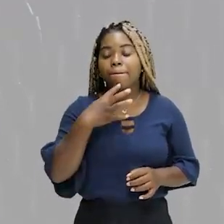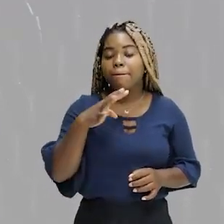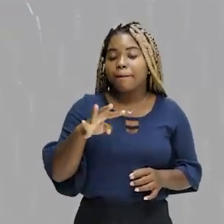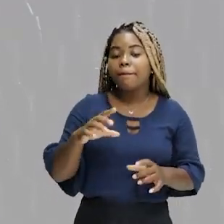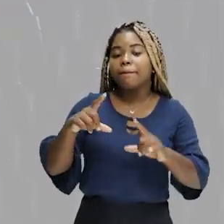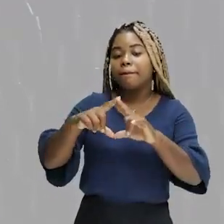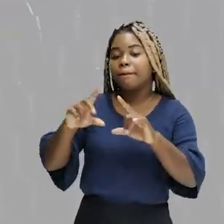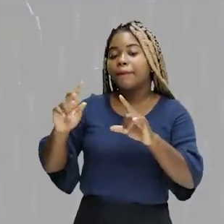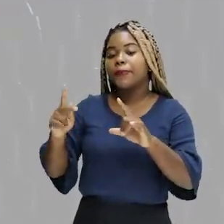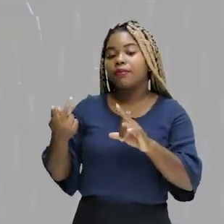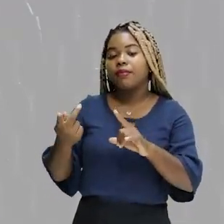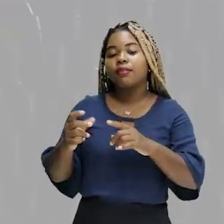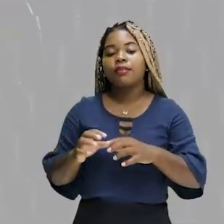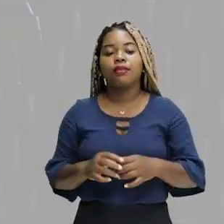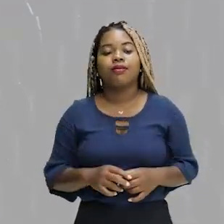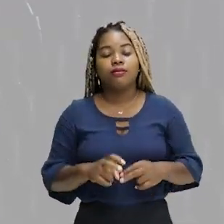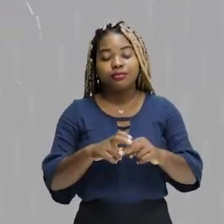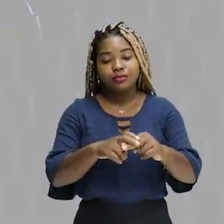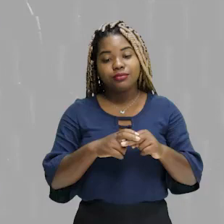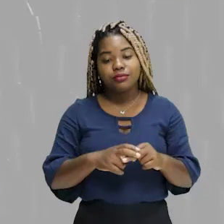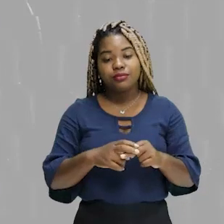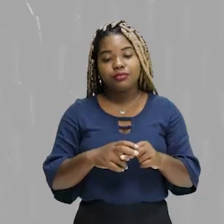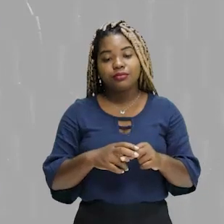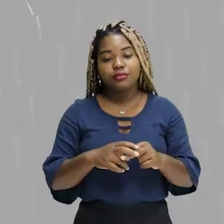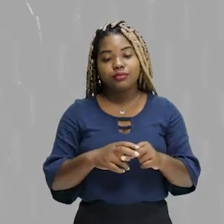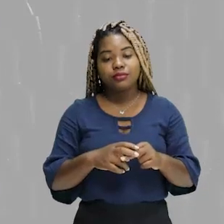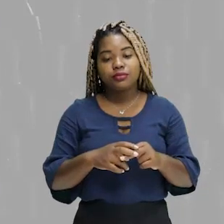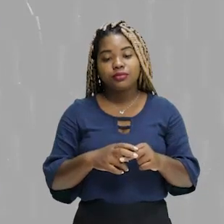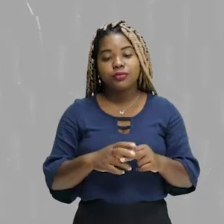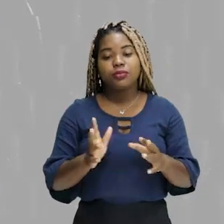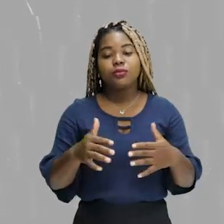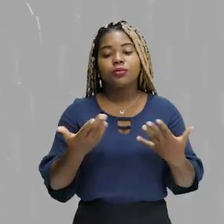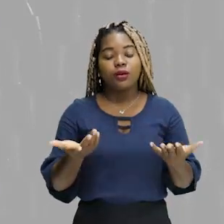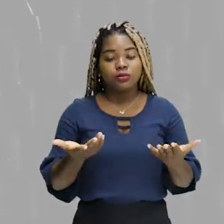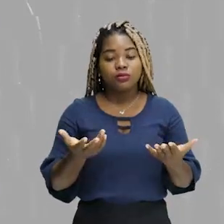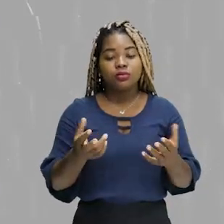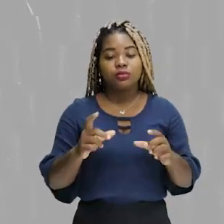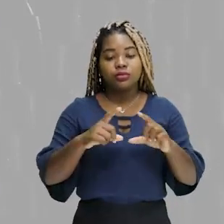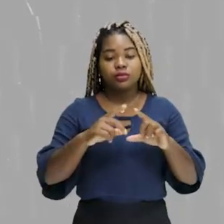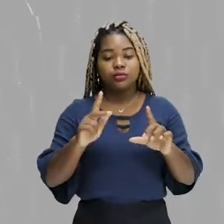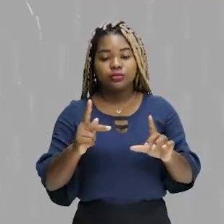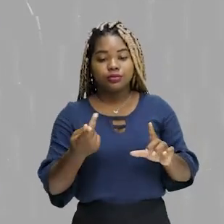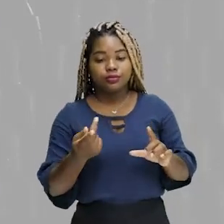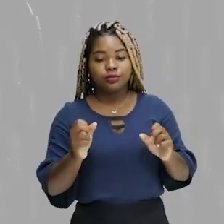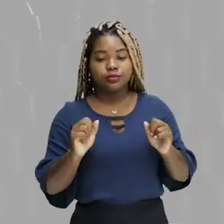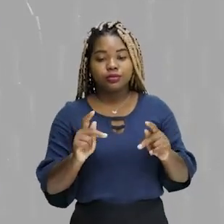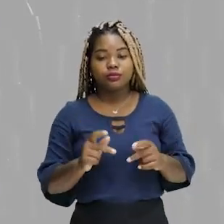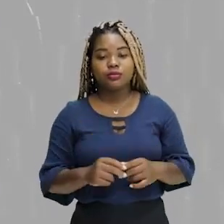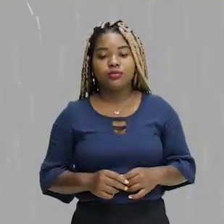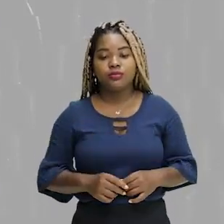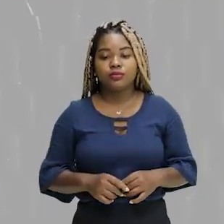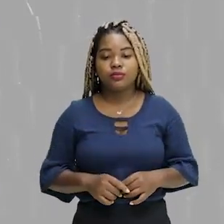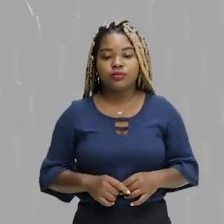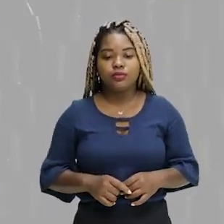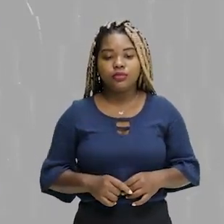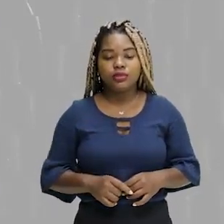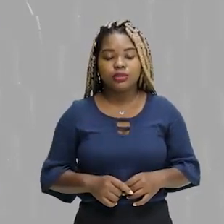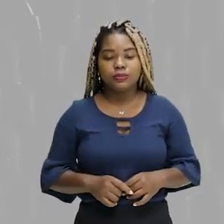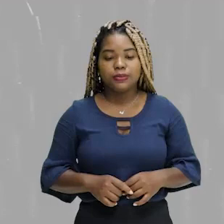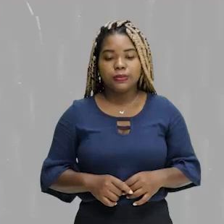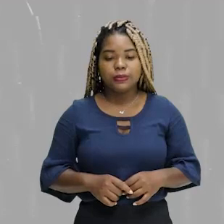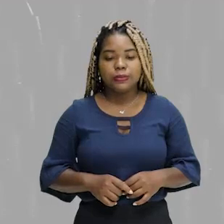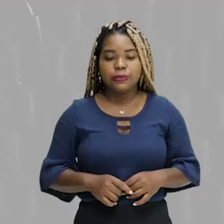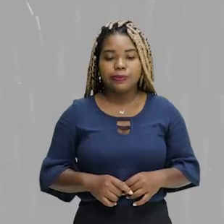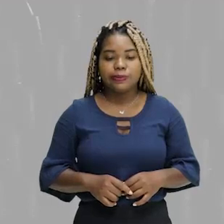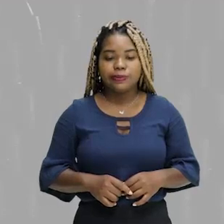Então, a partir delas, determine o ΔH da reação de combustão do monóxido de carbono. Beleza?